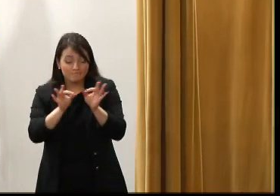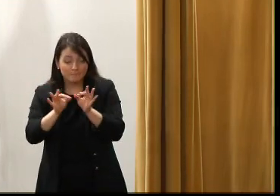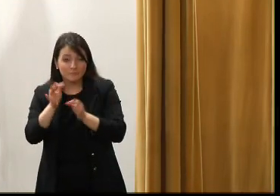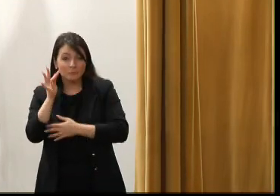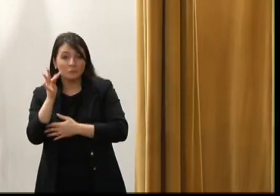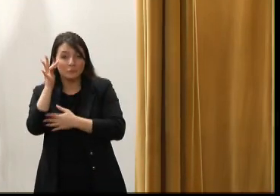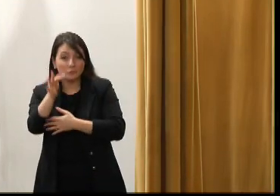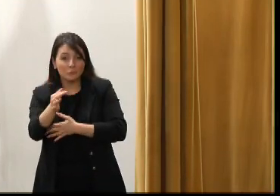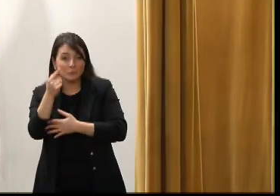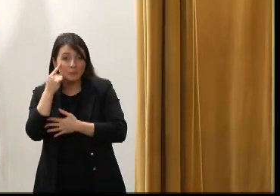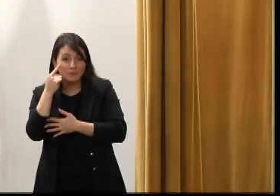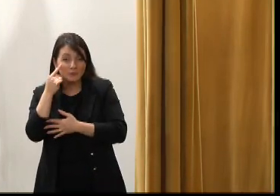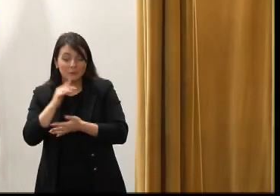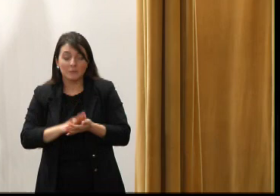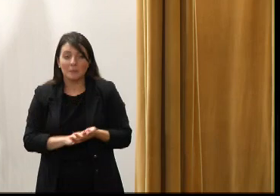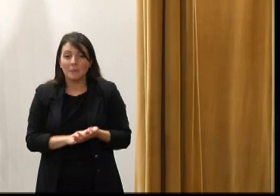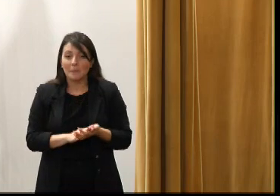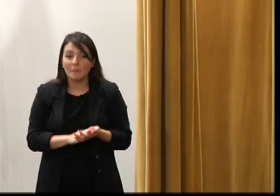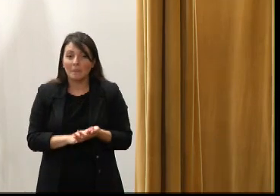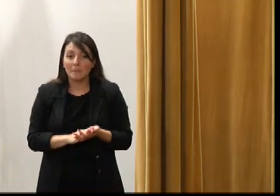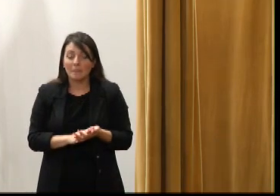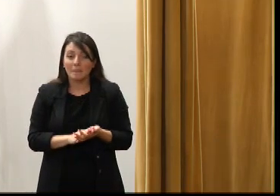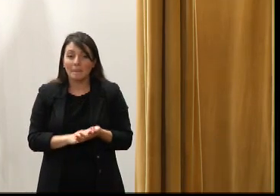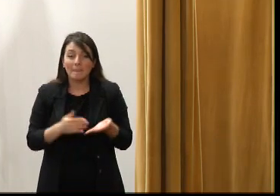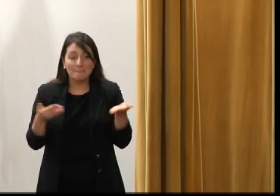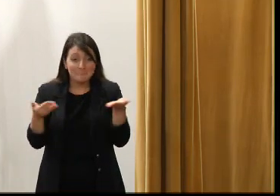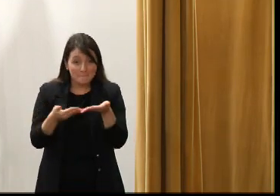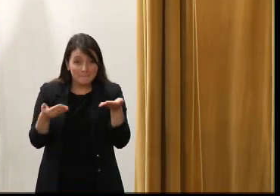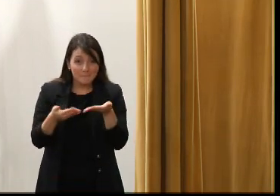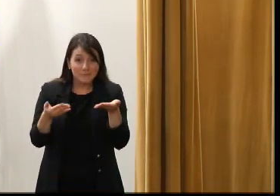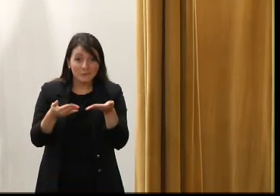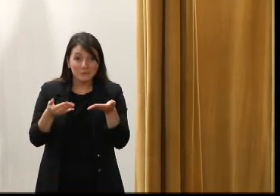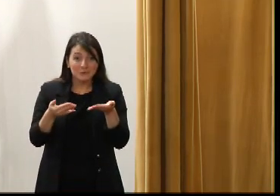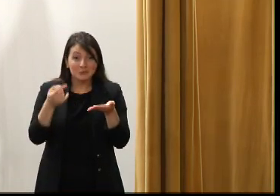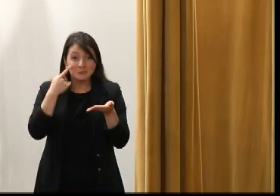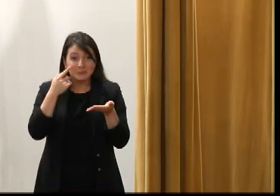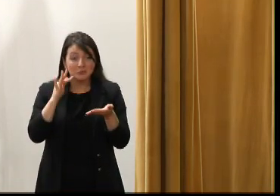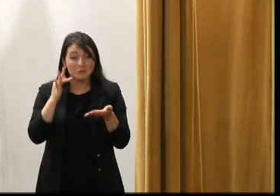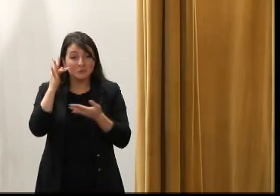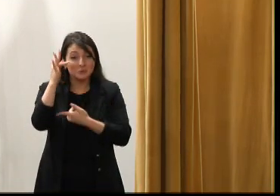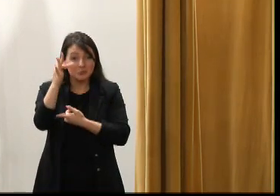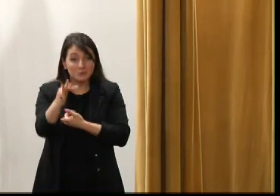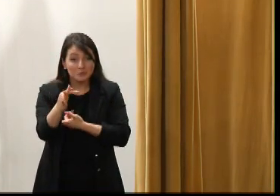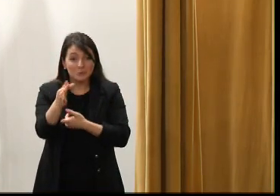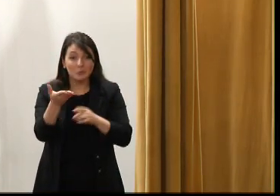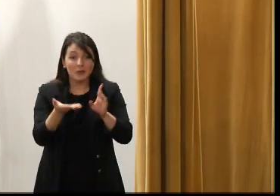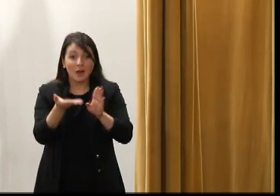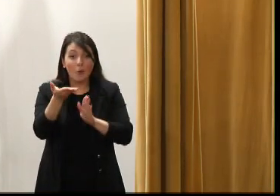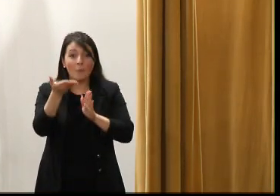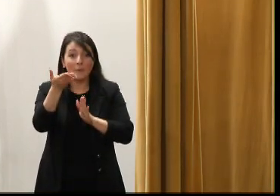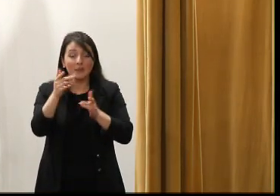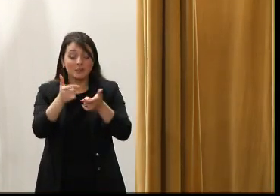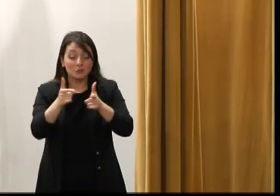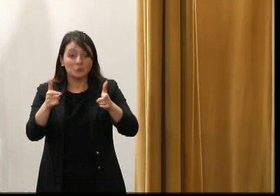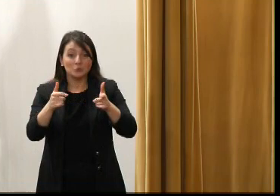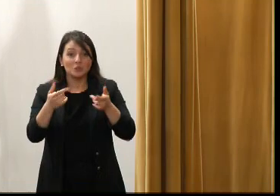Se a gente olha aqui essa projeção, hoje, a gente pode dizer que para o futuro, a gente está prevendo aumento de energia nesta localidade no